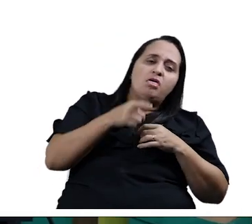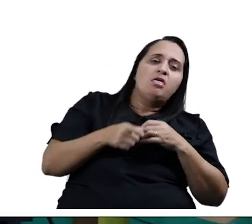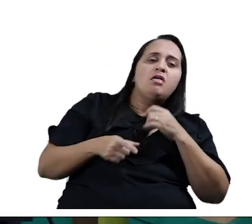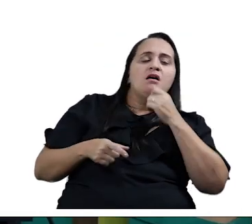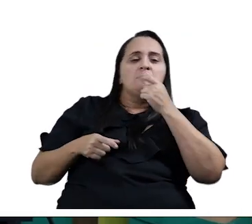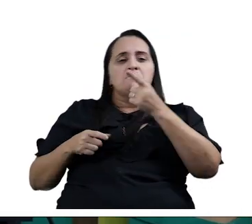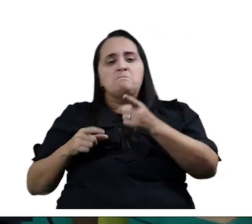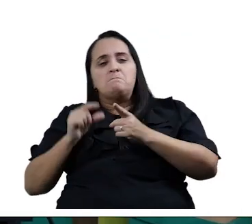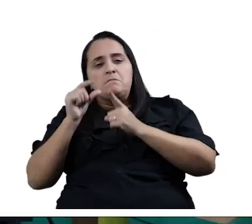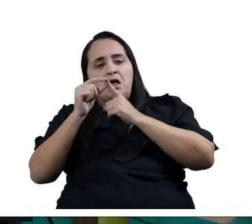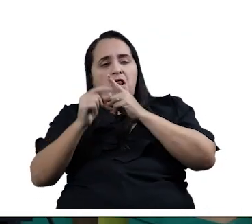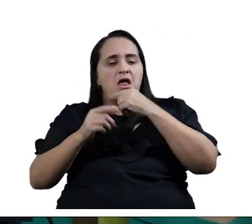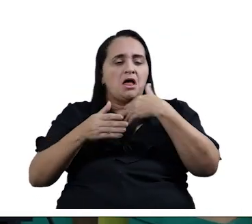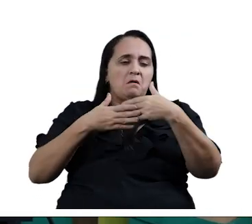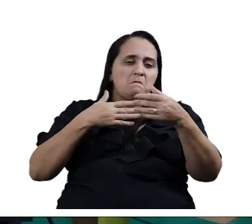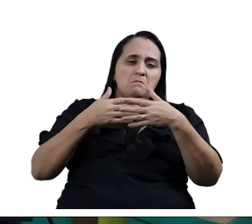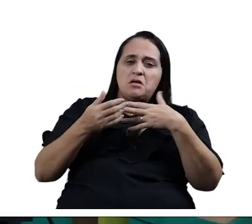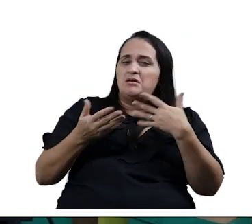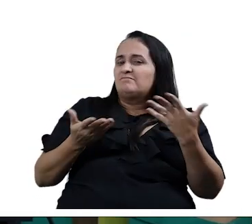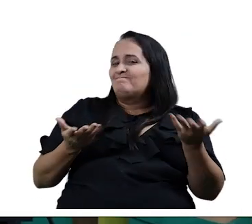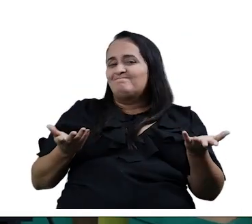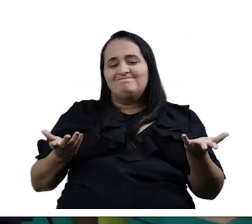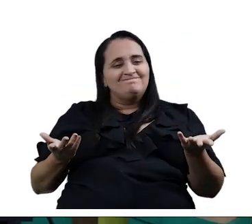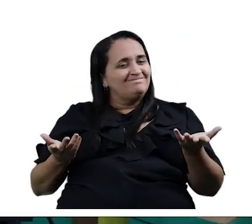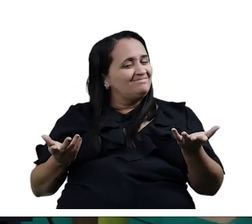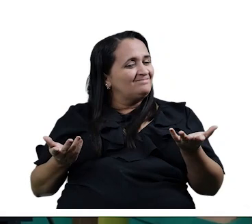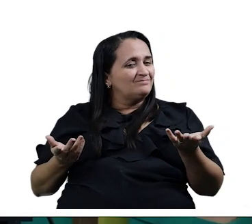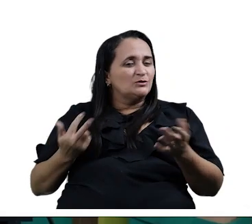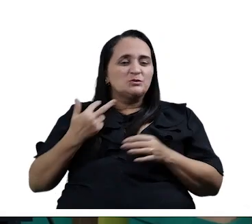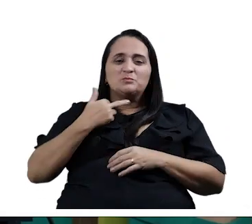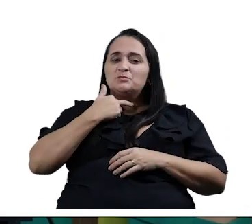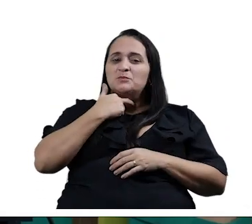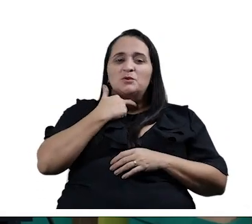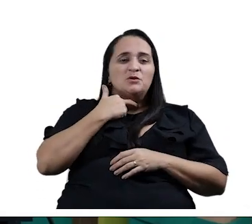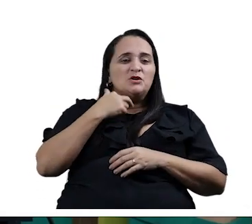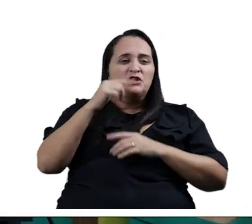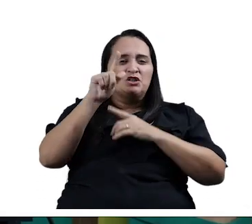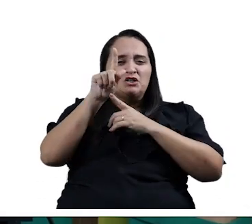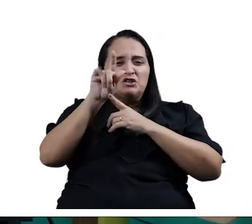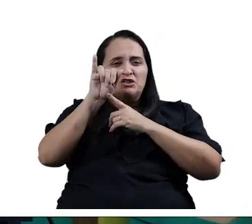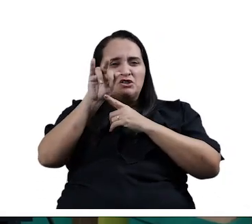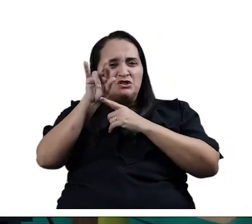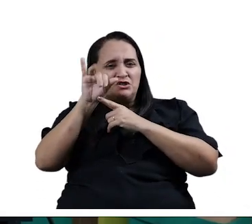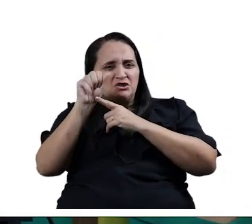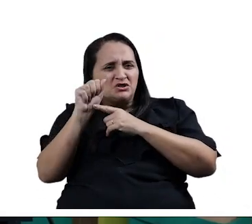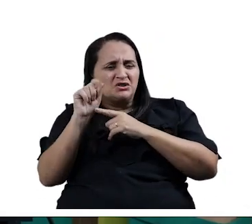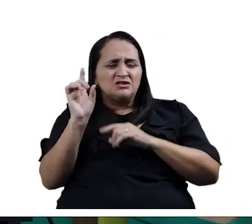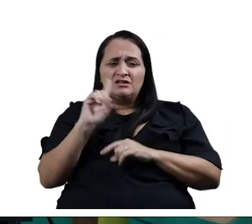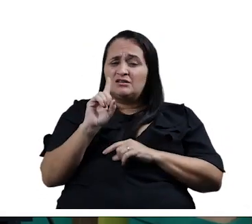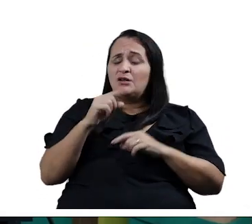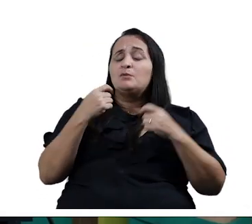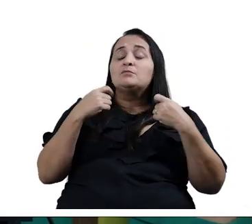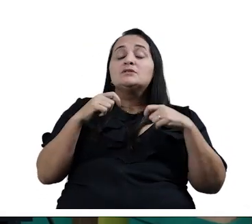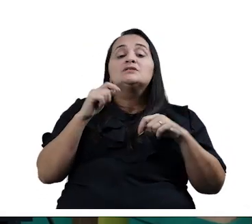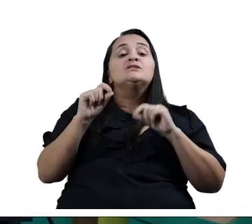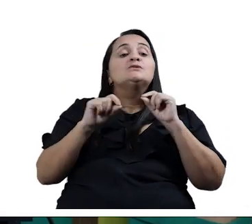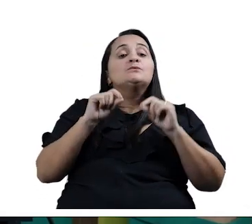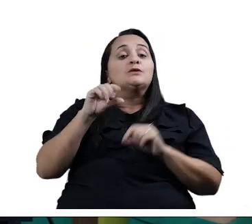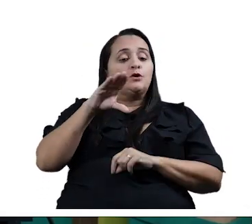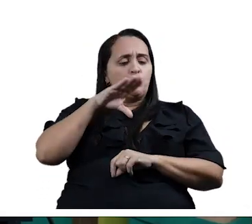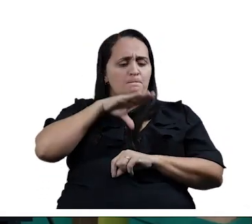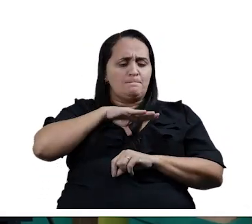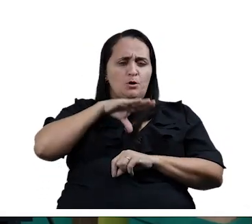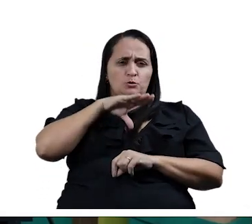né? De expressões que sejam coloquiais. Ela vai buscar usar o português da maneira